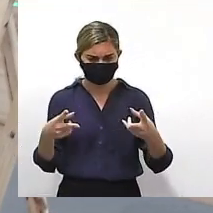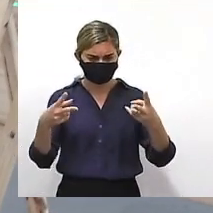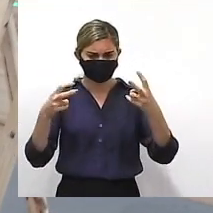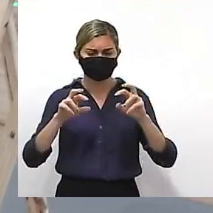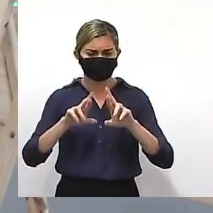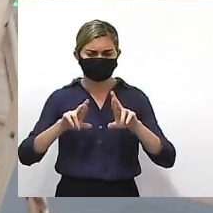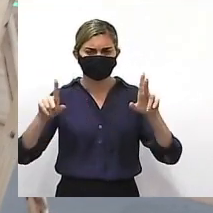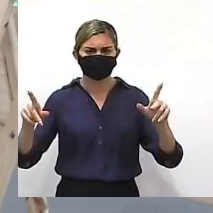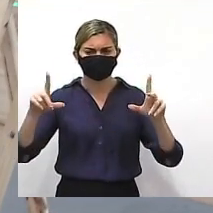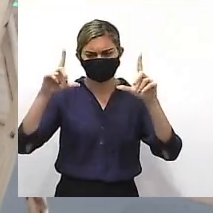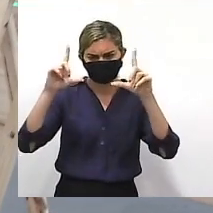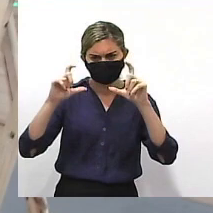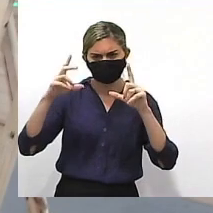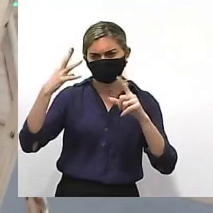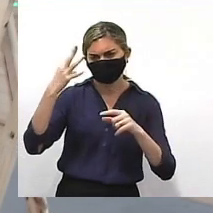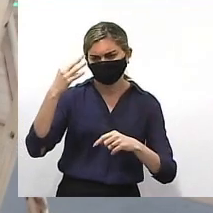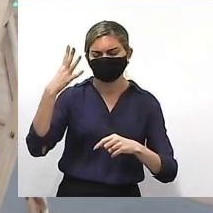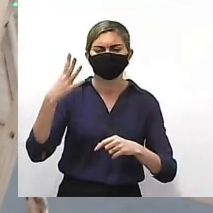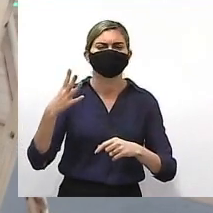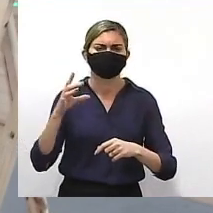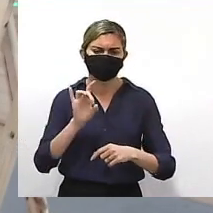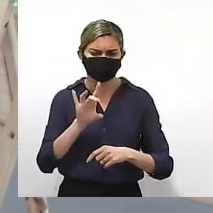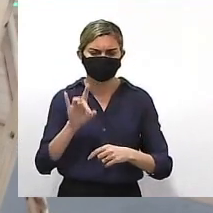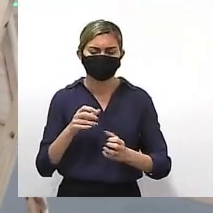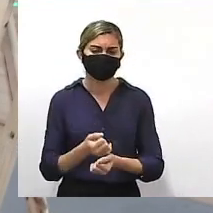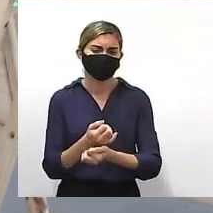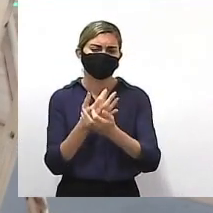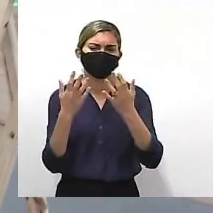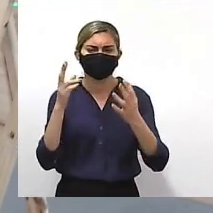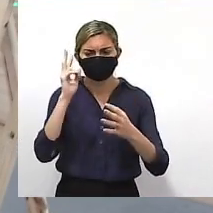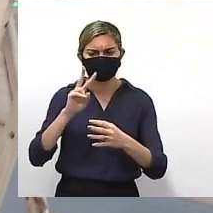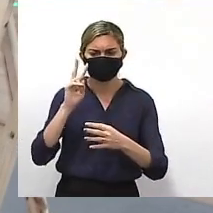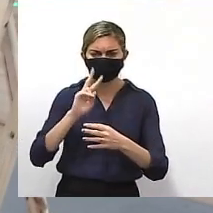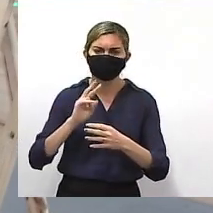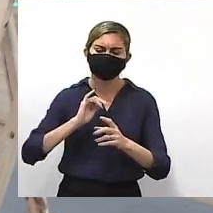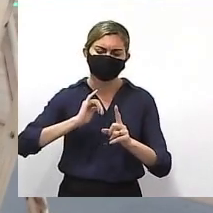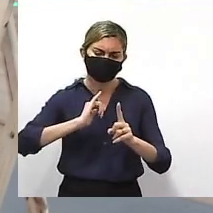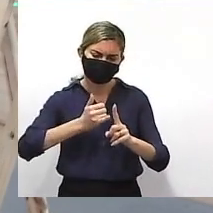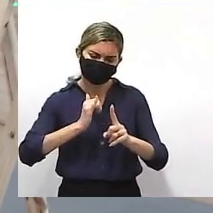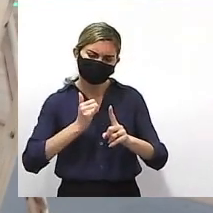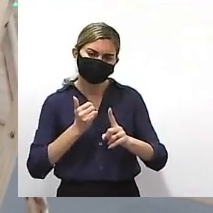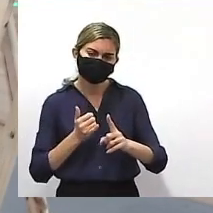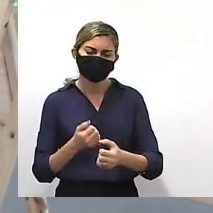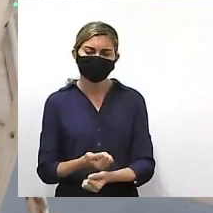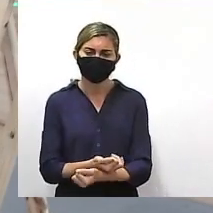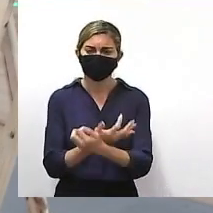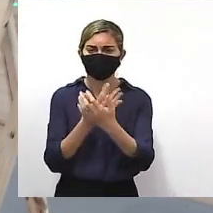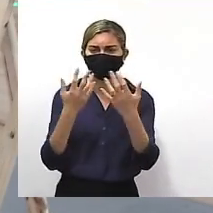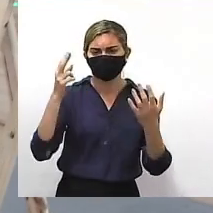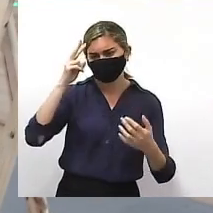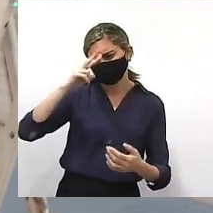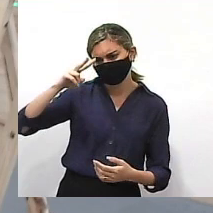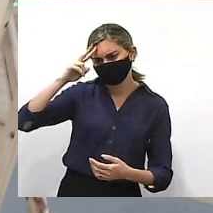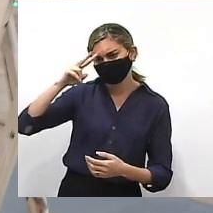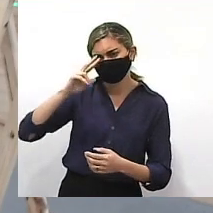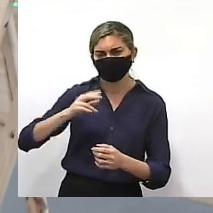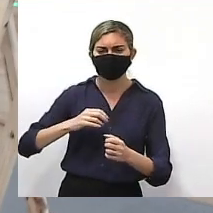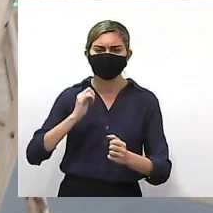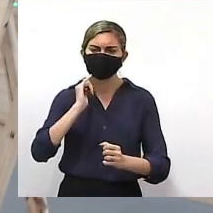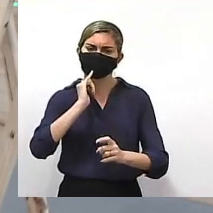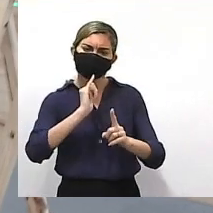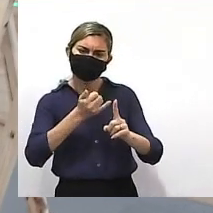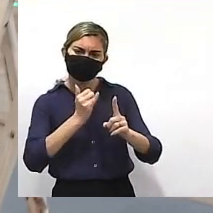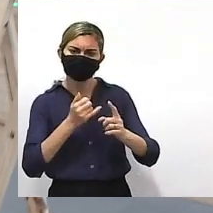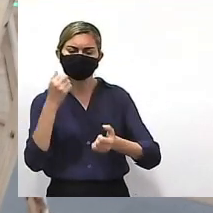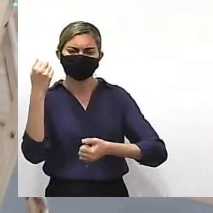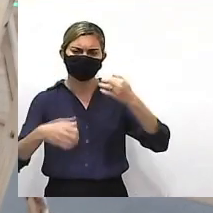da fotografia por si só e quando essas histórias elas são narradas, quando essas histórias elas são